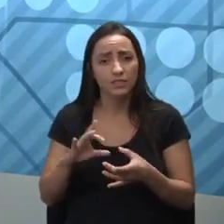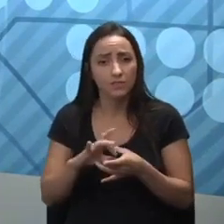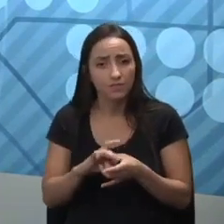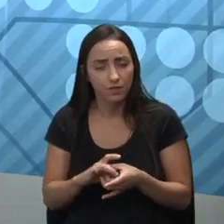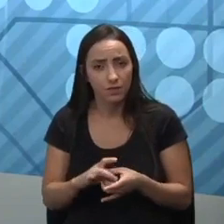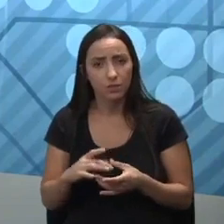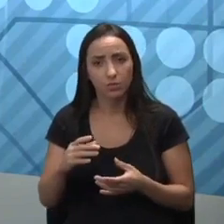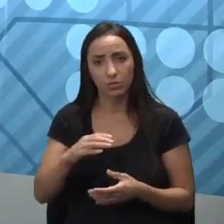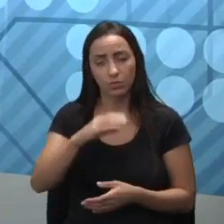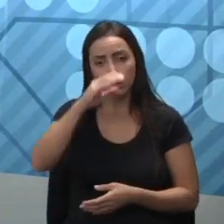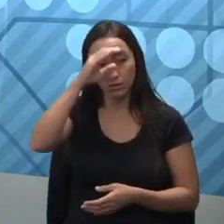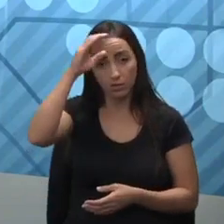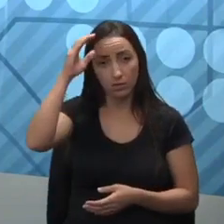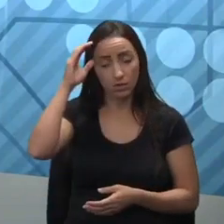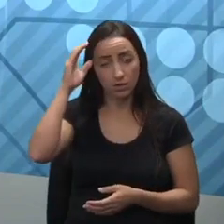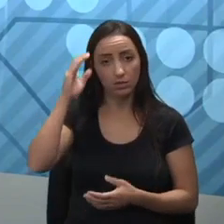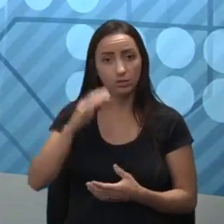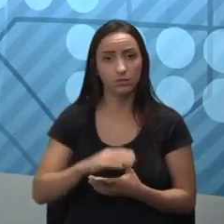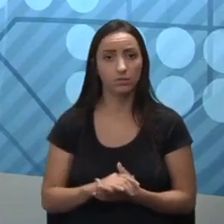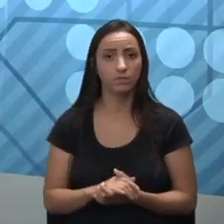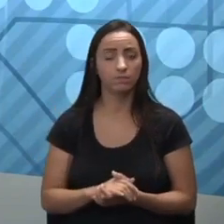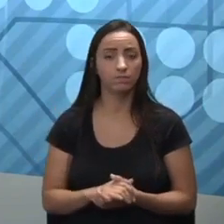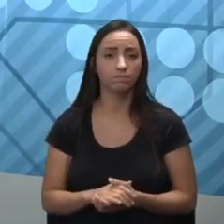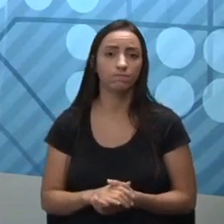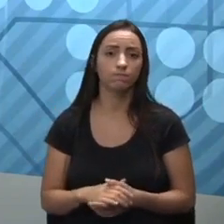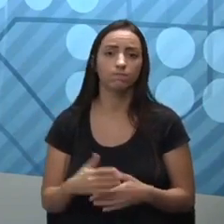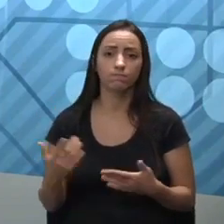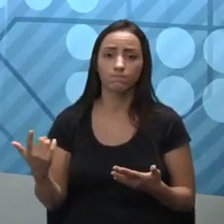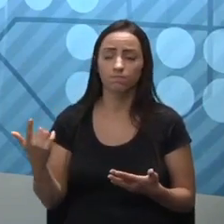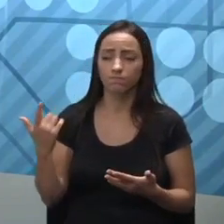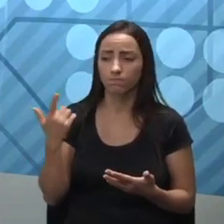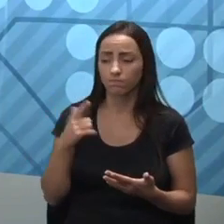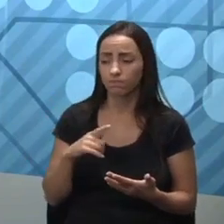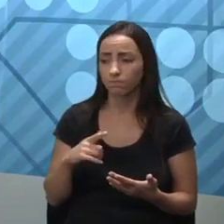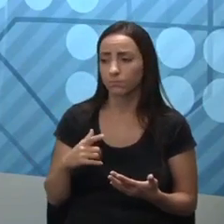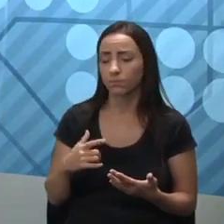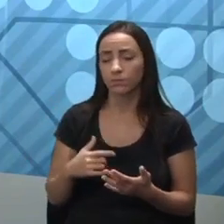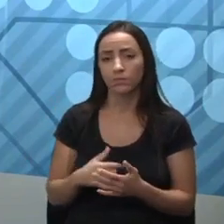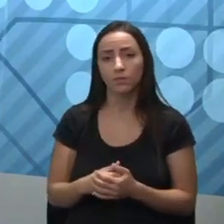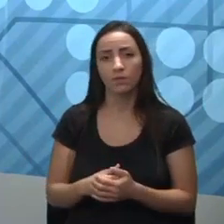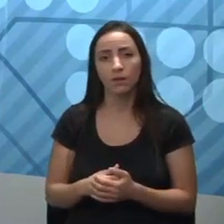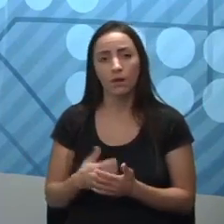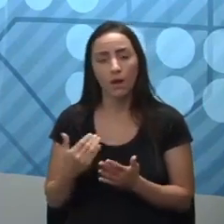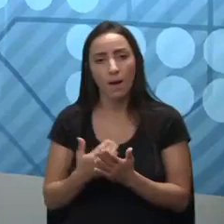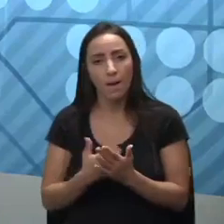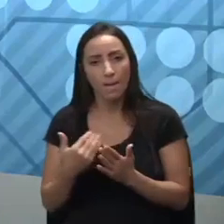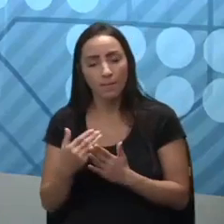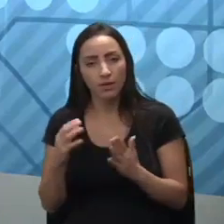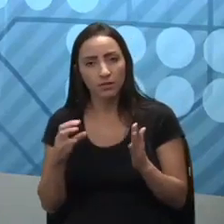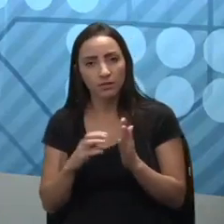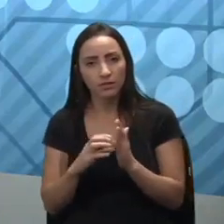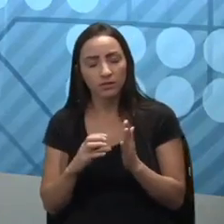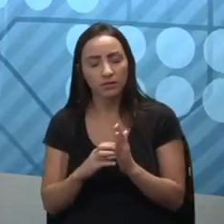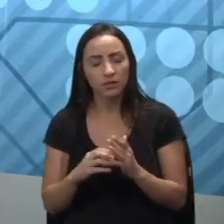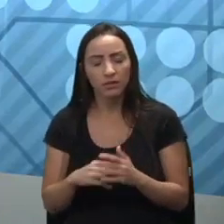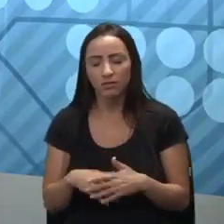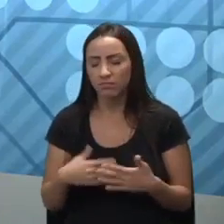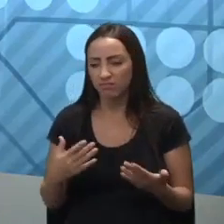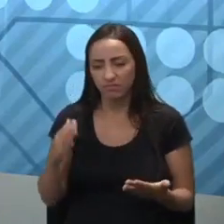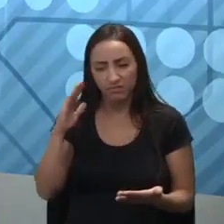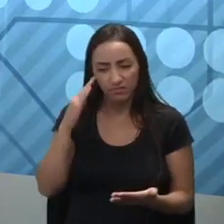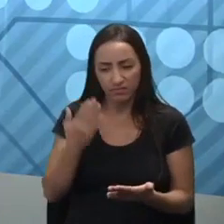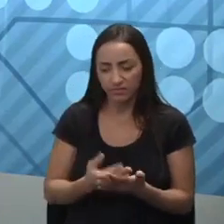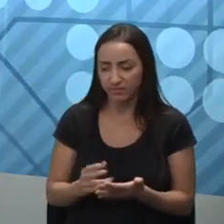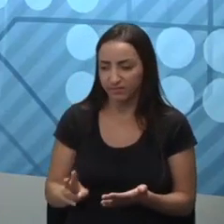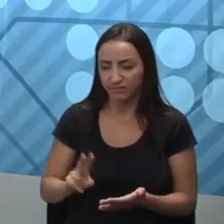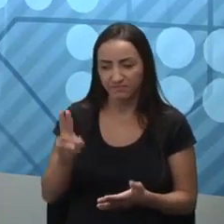com o seu paciente-cliente. Com isso, ele consegue coletar mais dados sobre crenças,